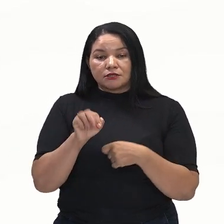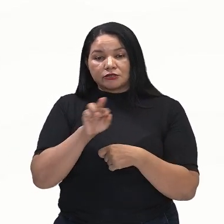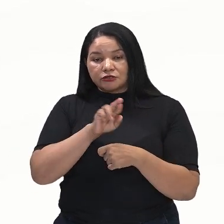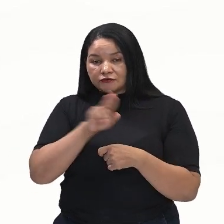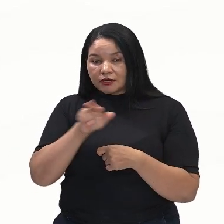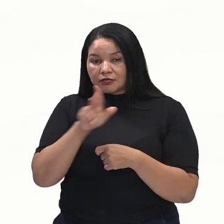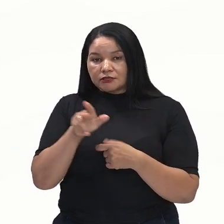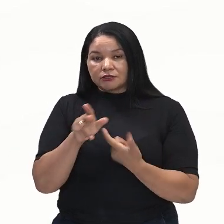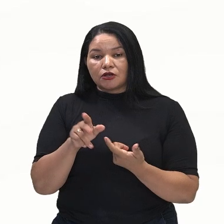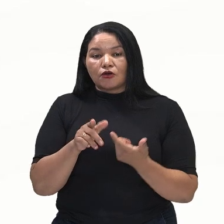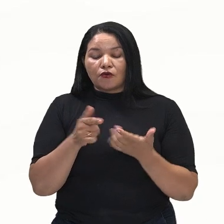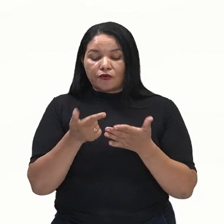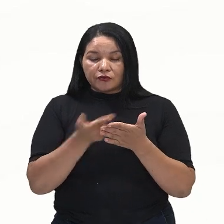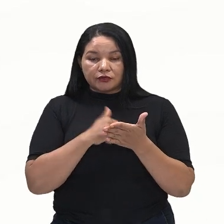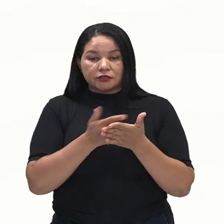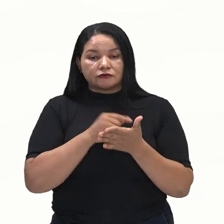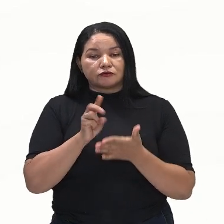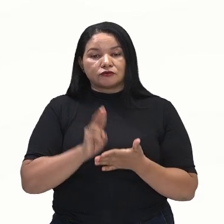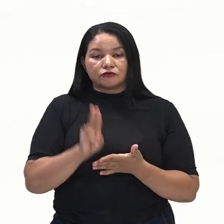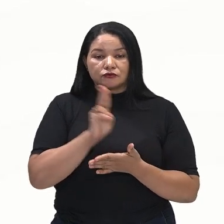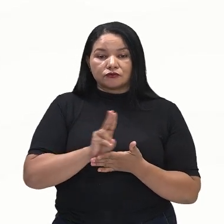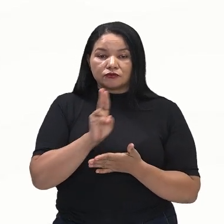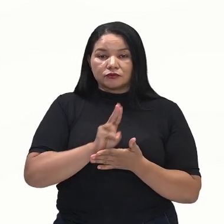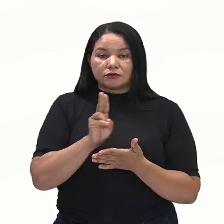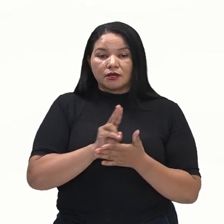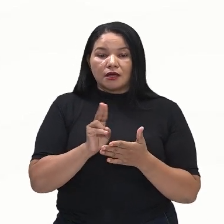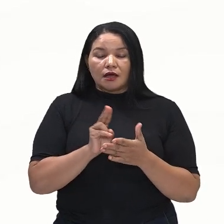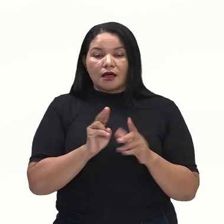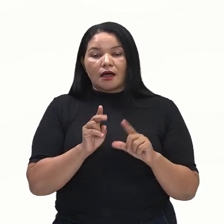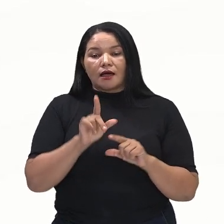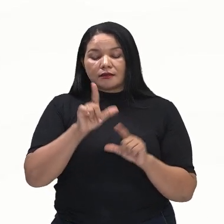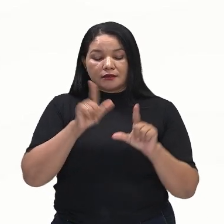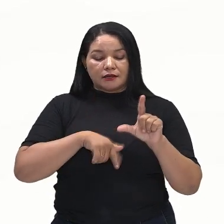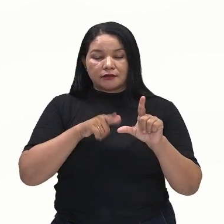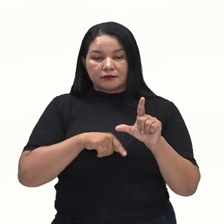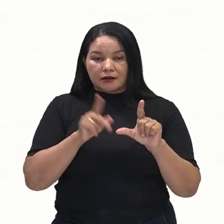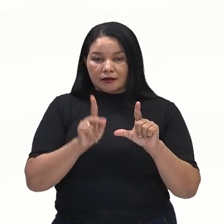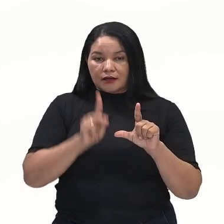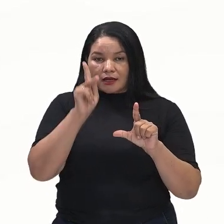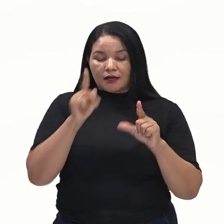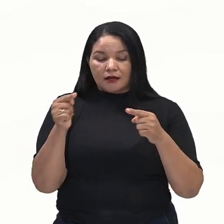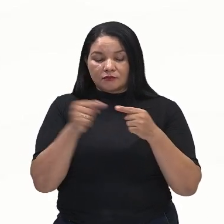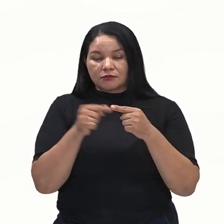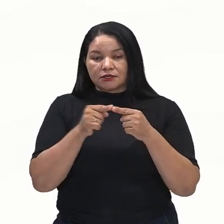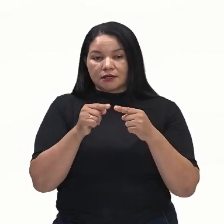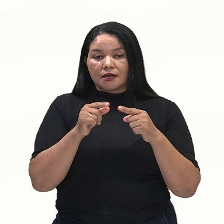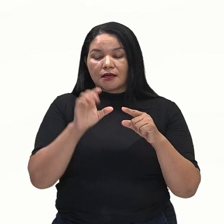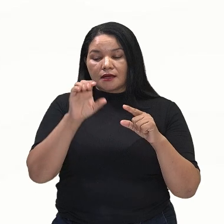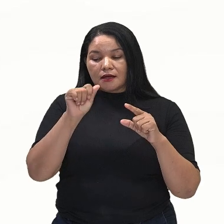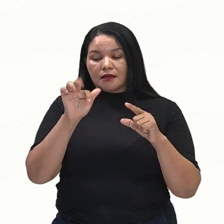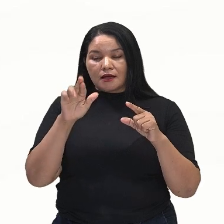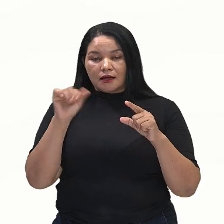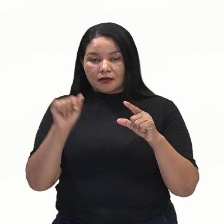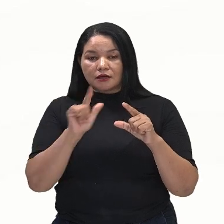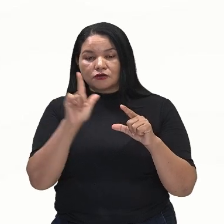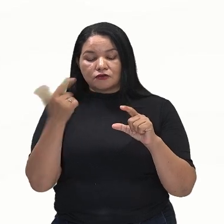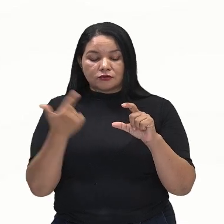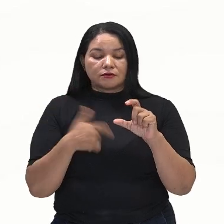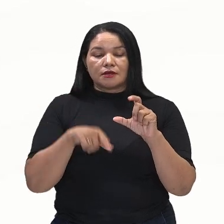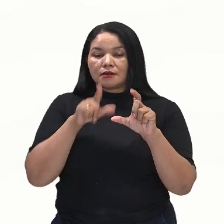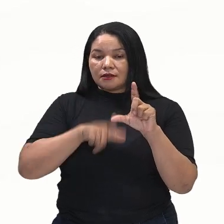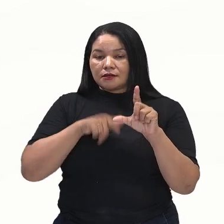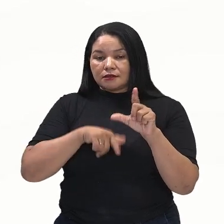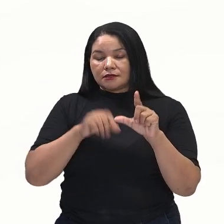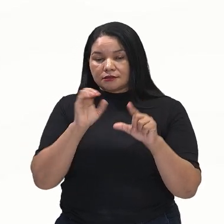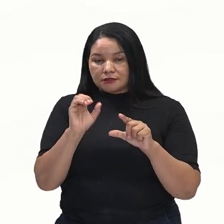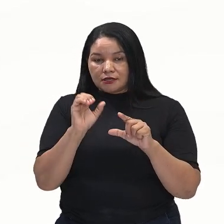livros didáticos, eles utilizam a letra K para cara e a letra C para coroa, ok? Então,